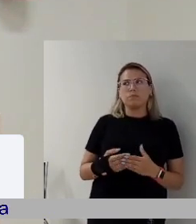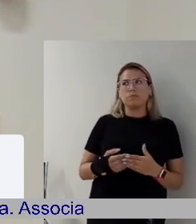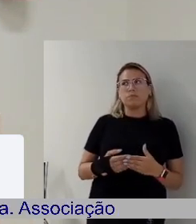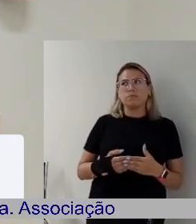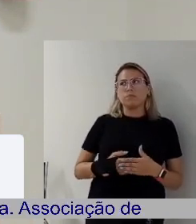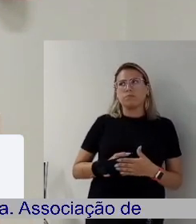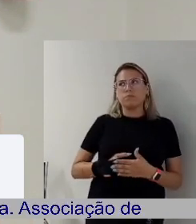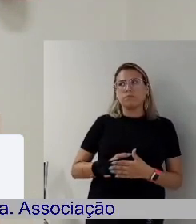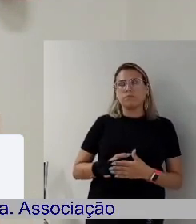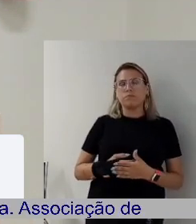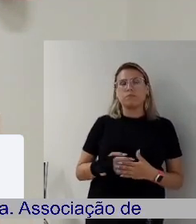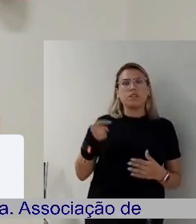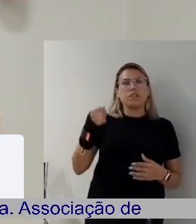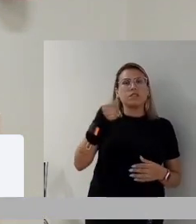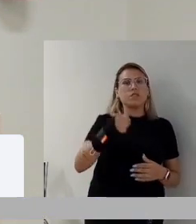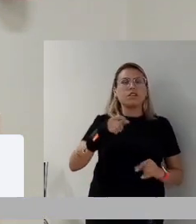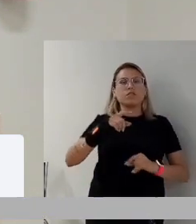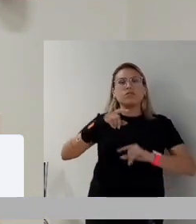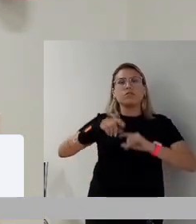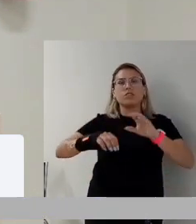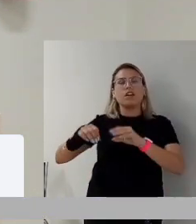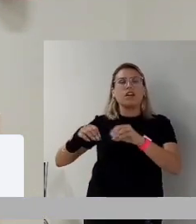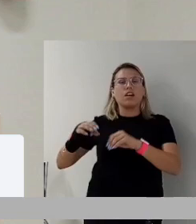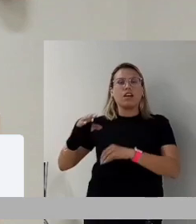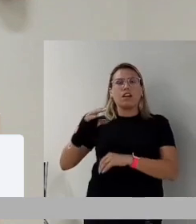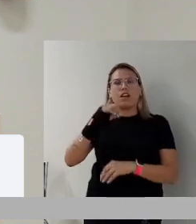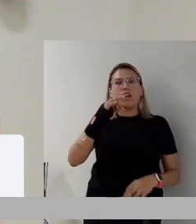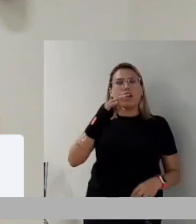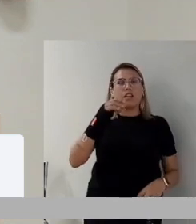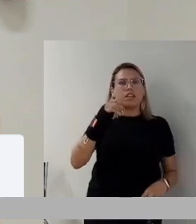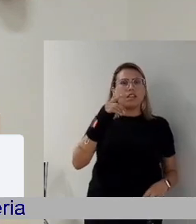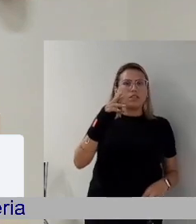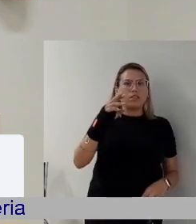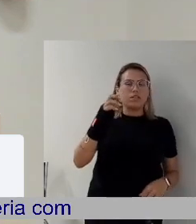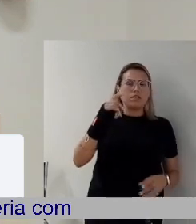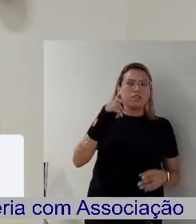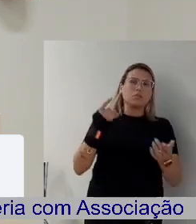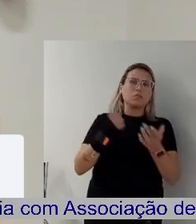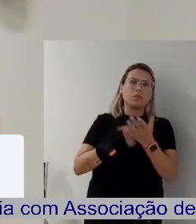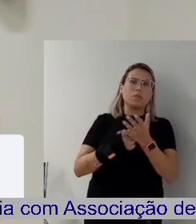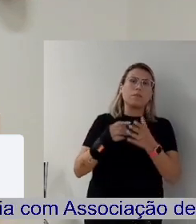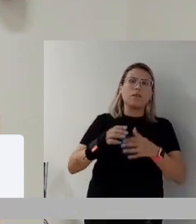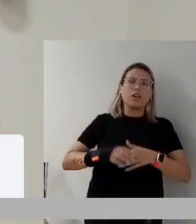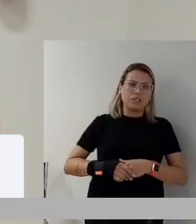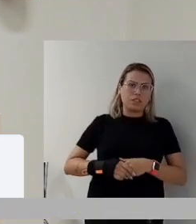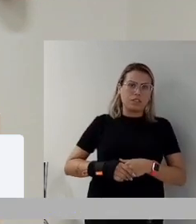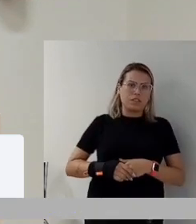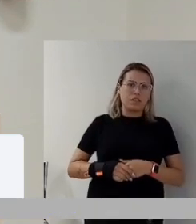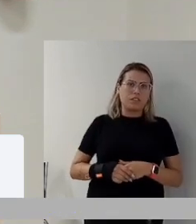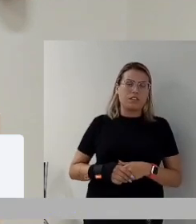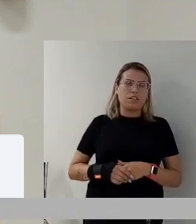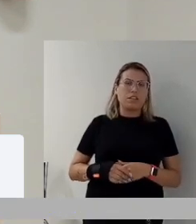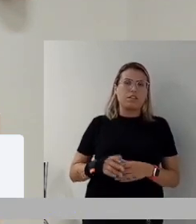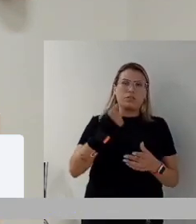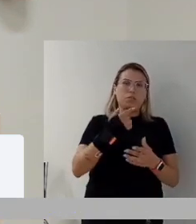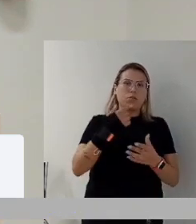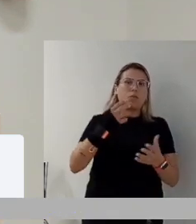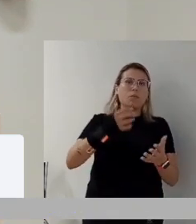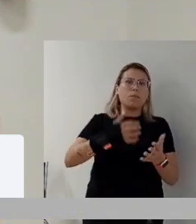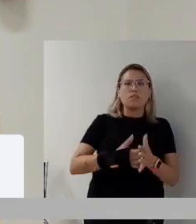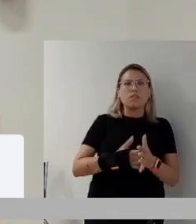associação de catadores onde nós fazemos parceria com a associação de catadores a gente comprou e 10